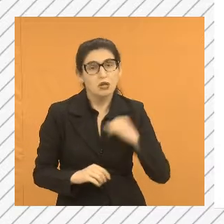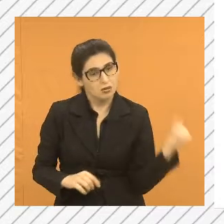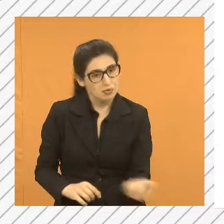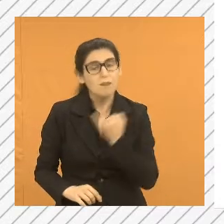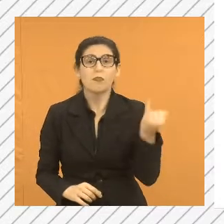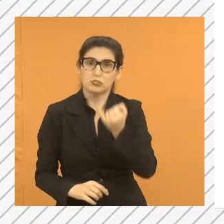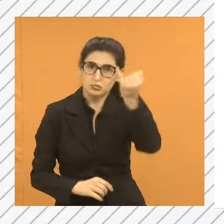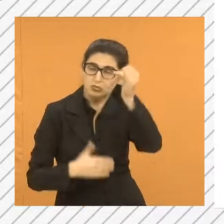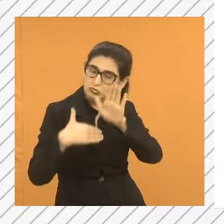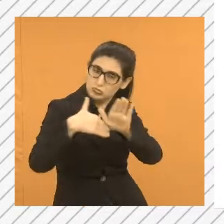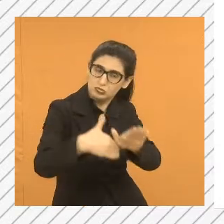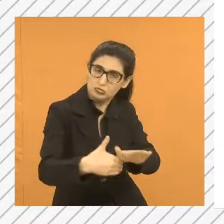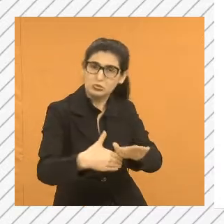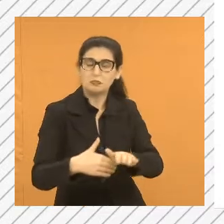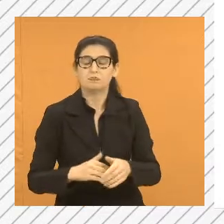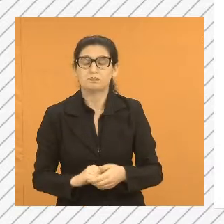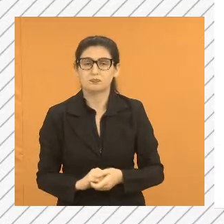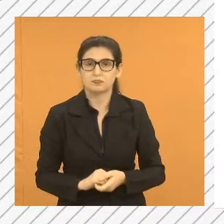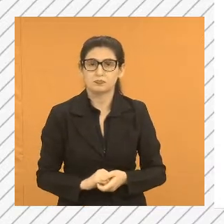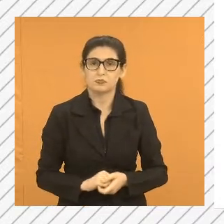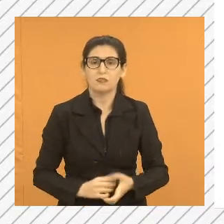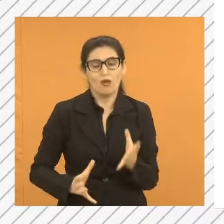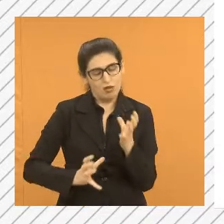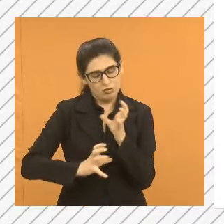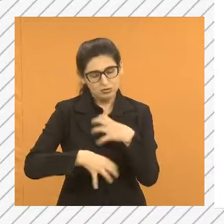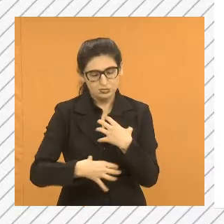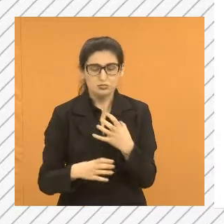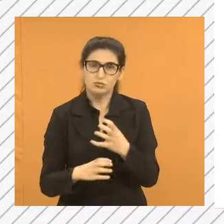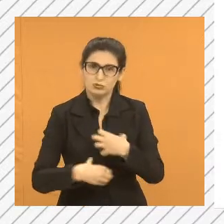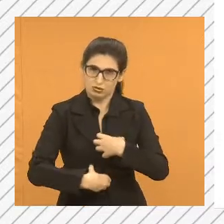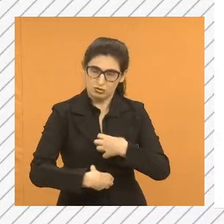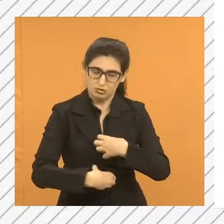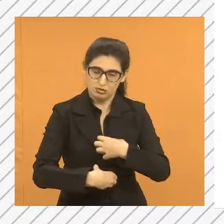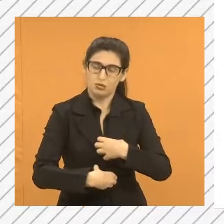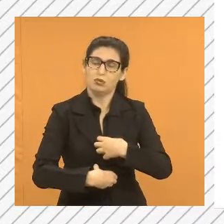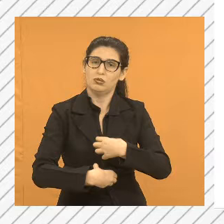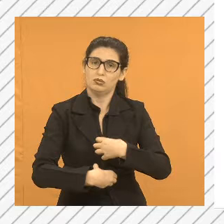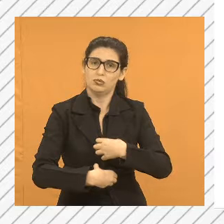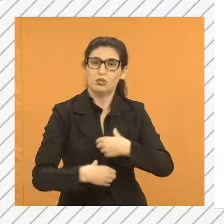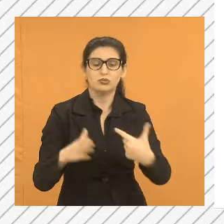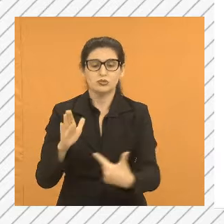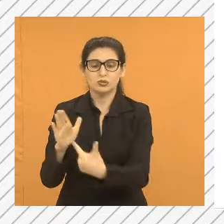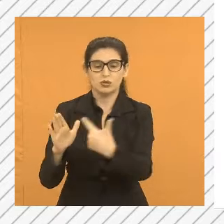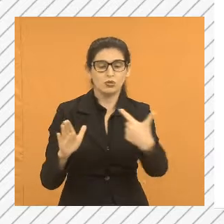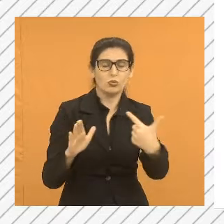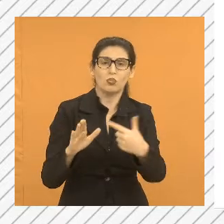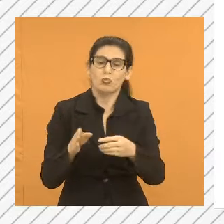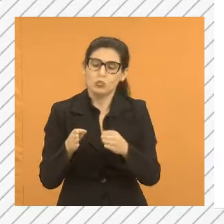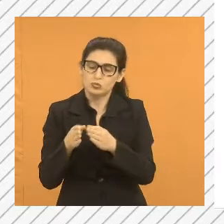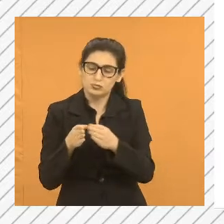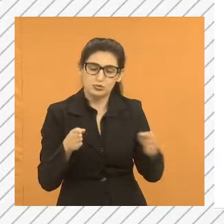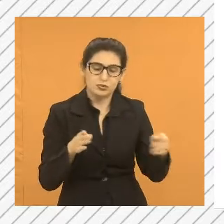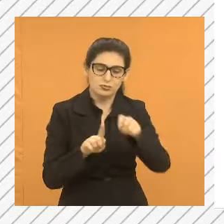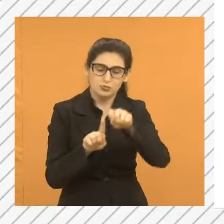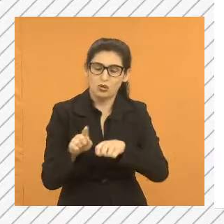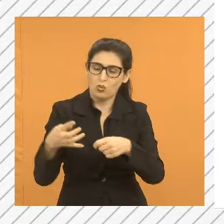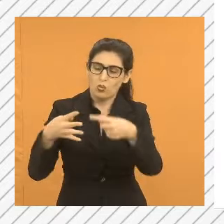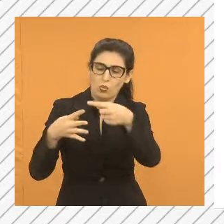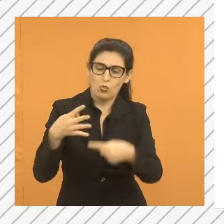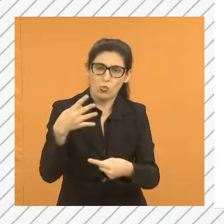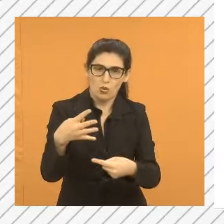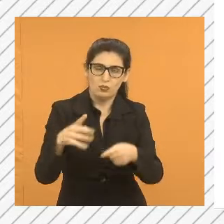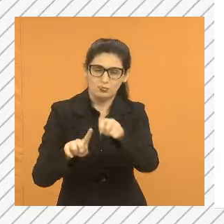passar. Alguns exames realizados ao longo do segundo quadrimestre.